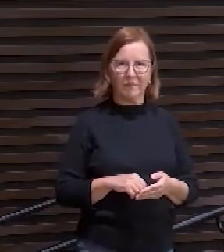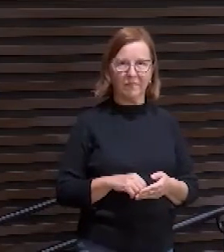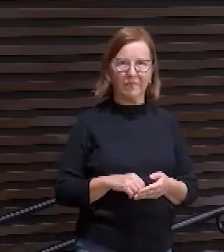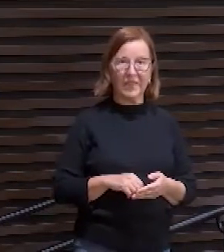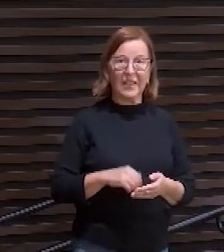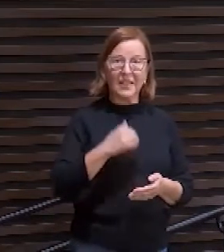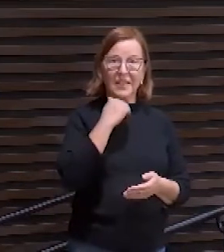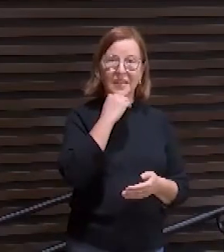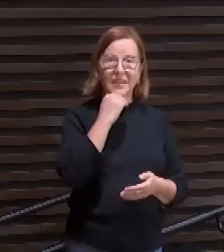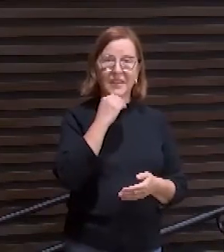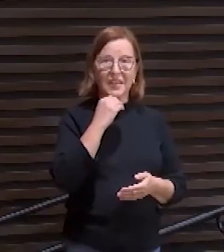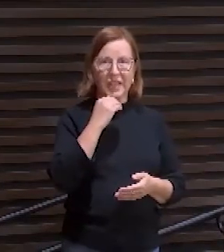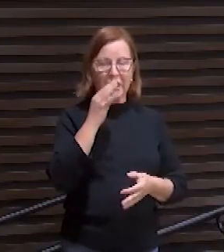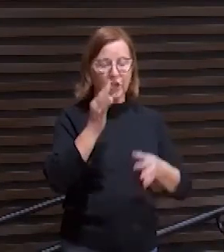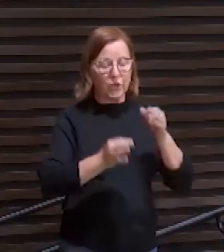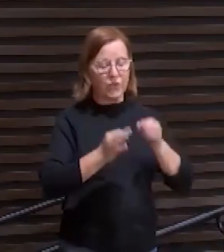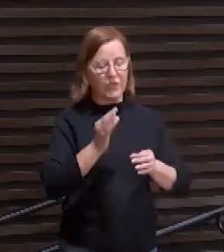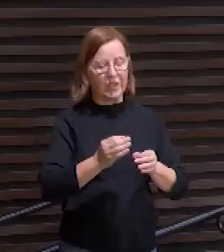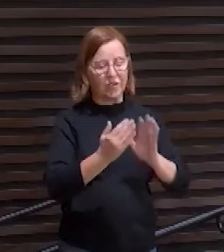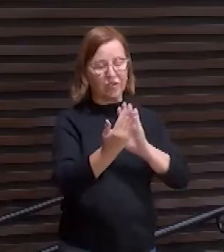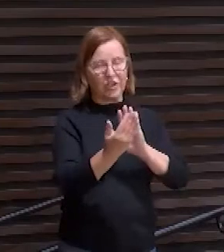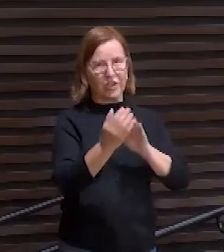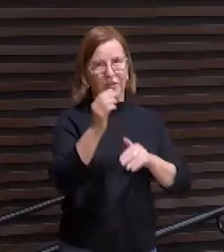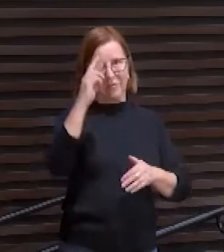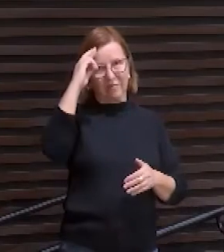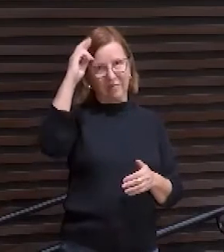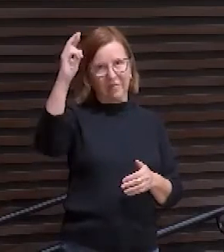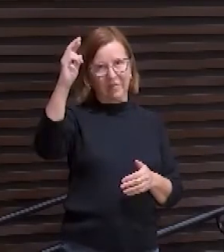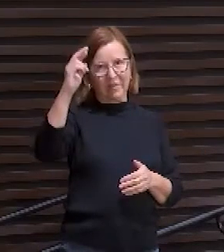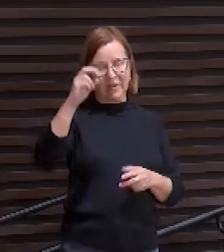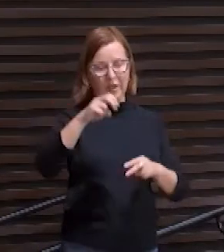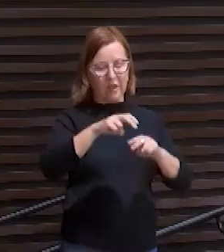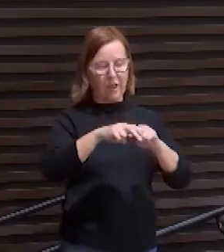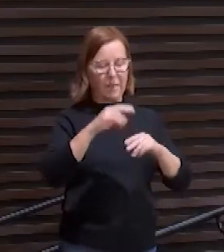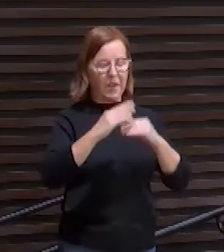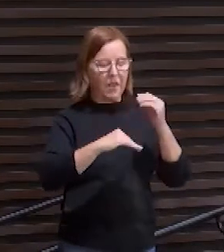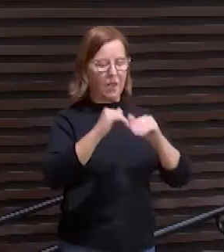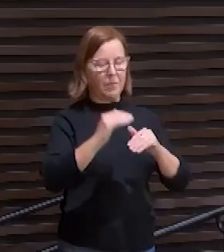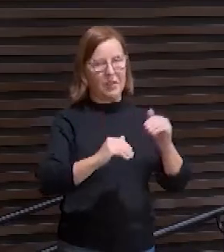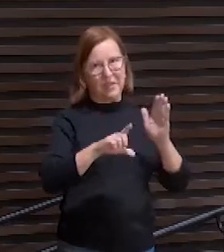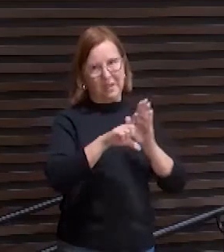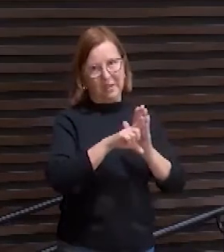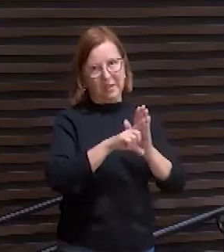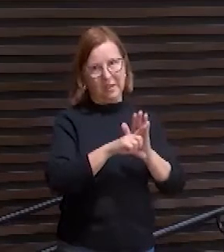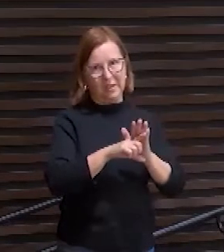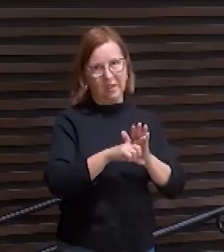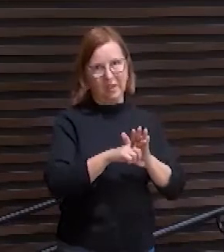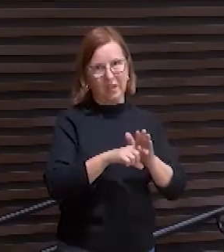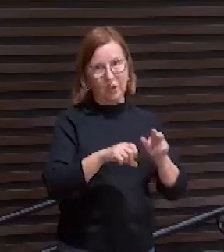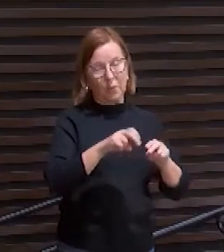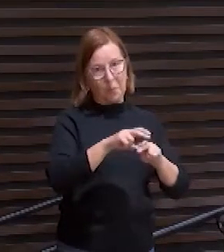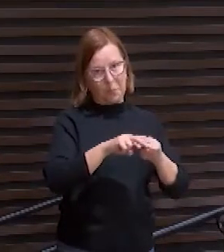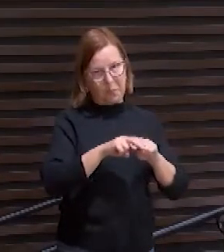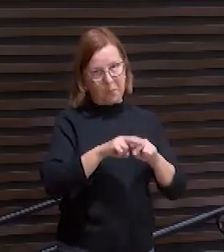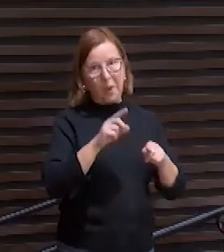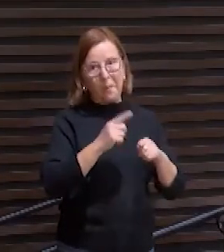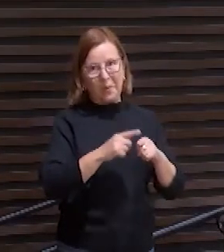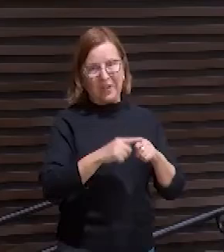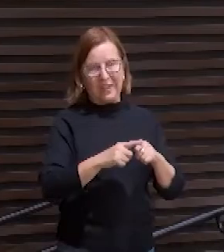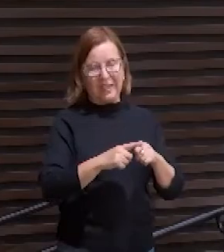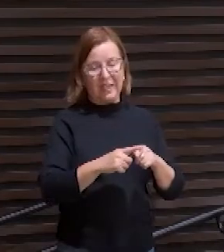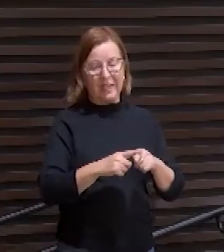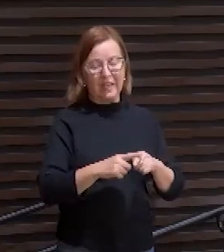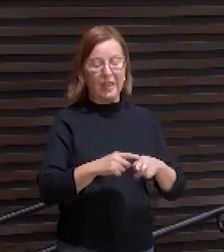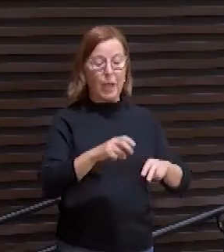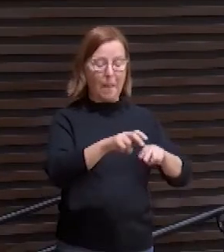visto que ninguém será justificado diante dele por obras da lei, em razão de que pela lei vem o pleno conhecimento